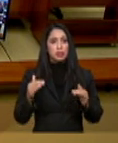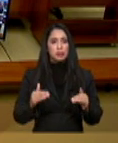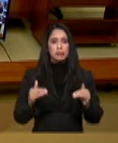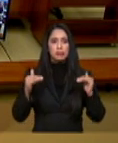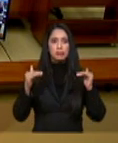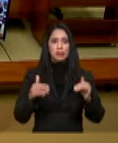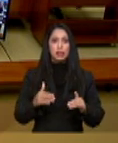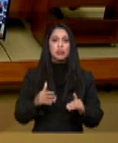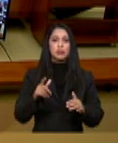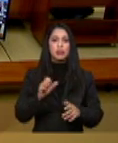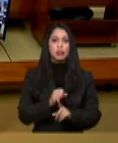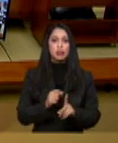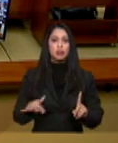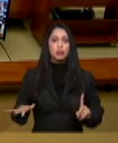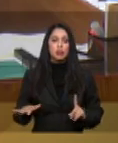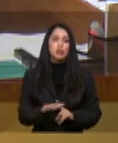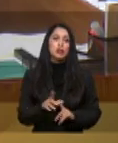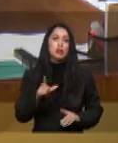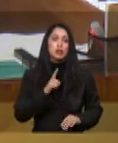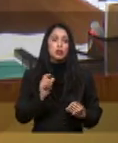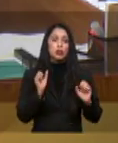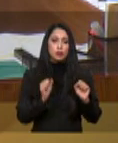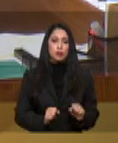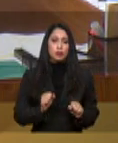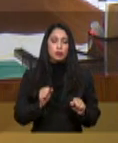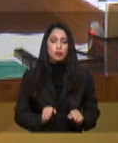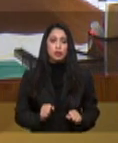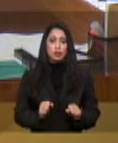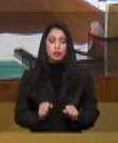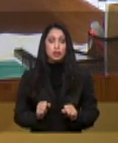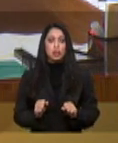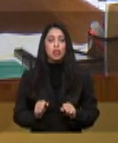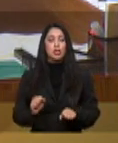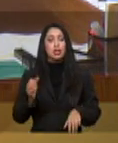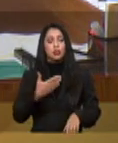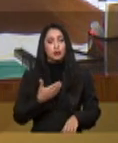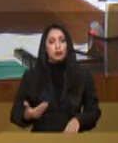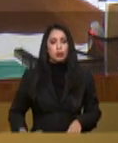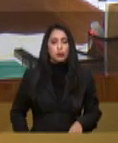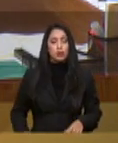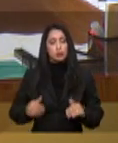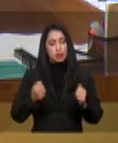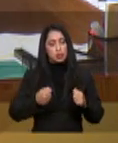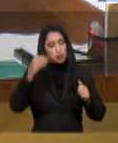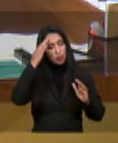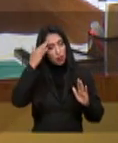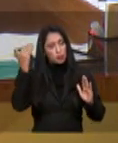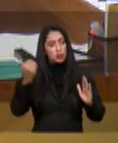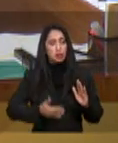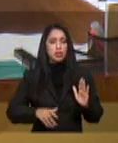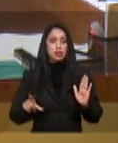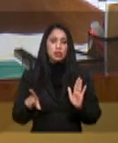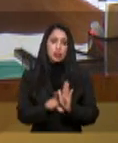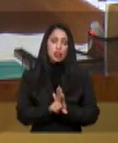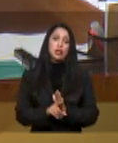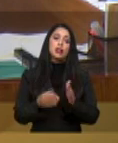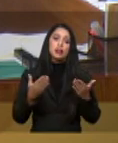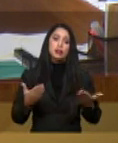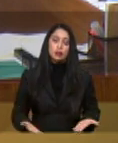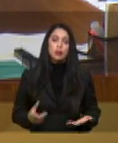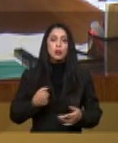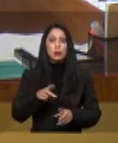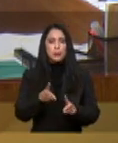sociedade que o exercício do poder pelo Estado estará submetido ao império da lei. Sob tal ângulo, reputo de todo